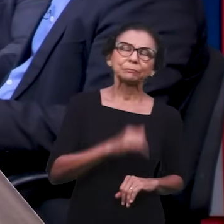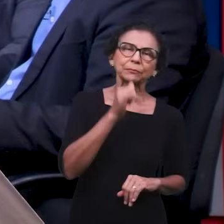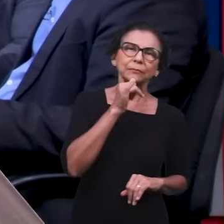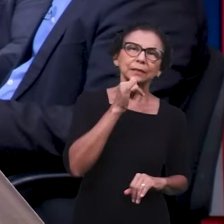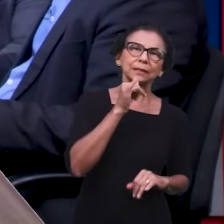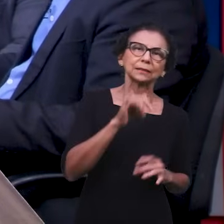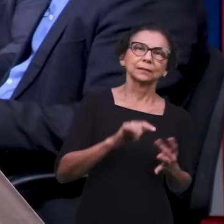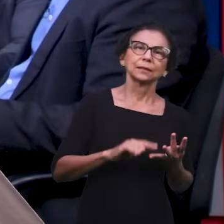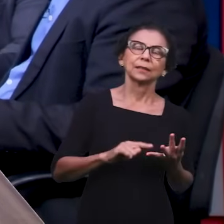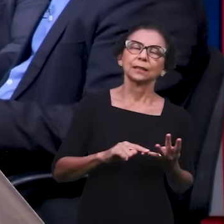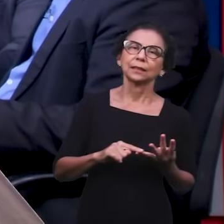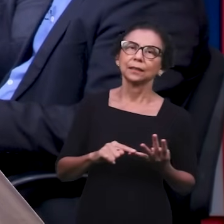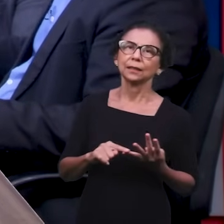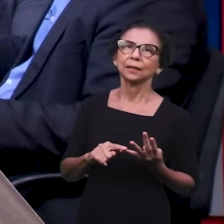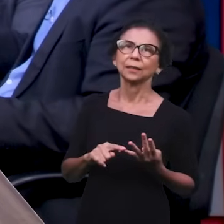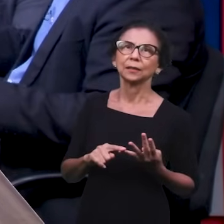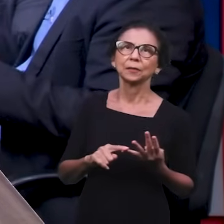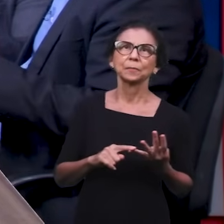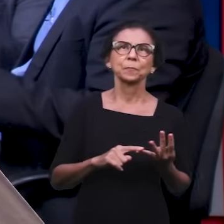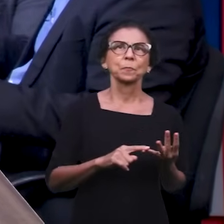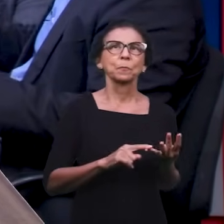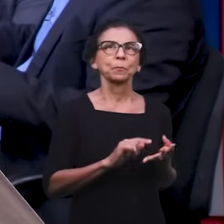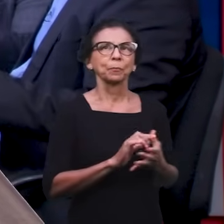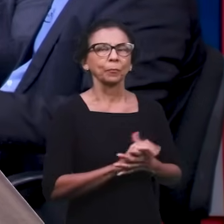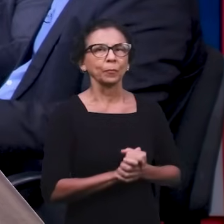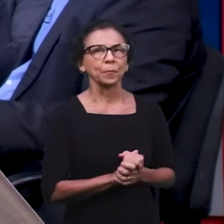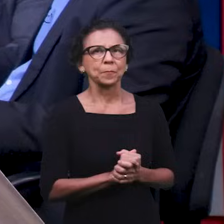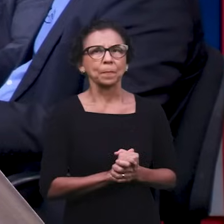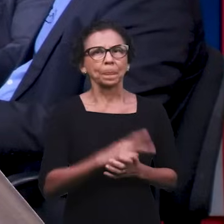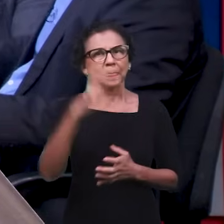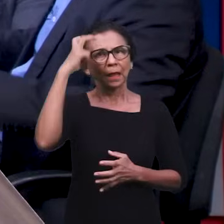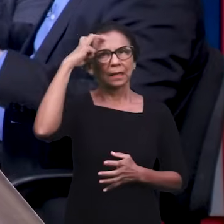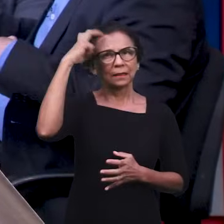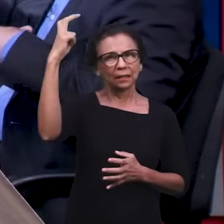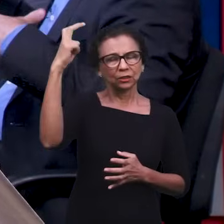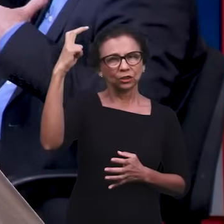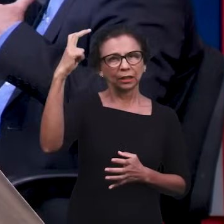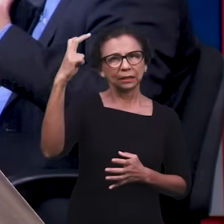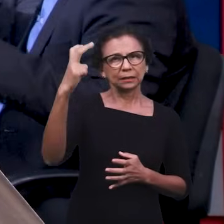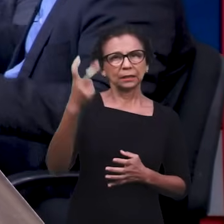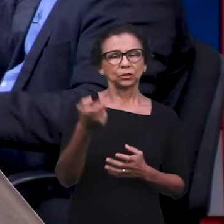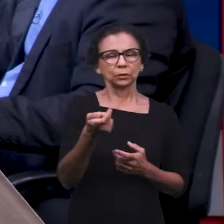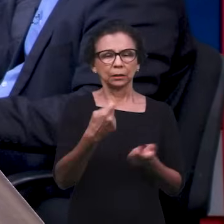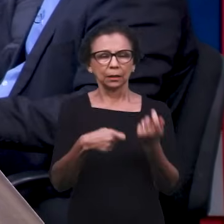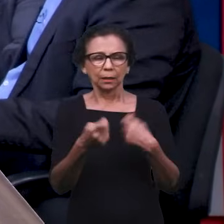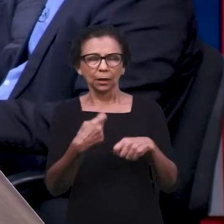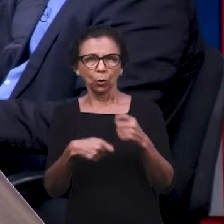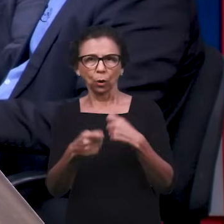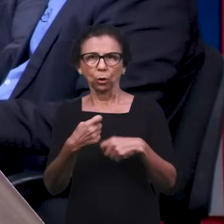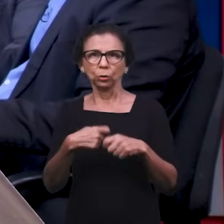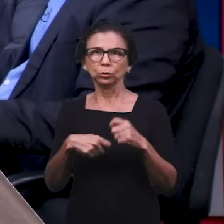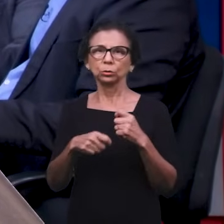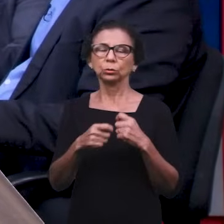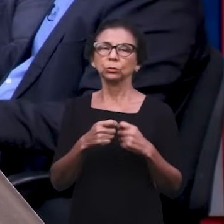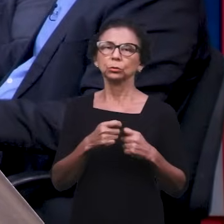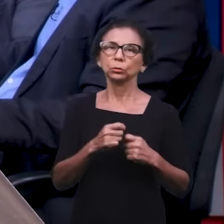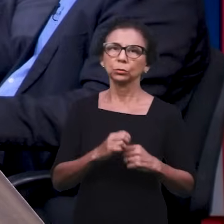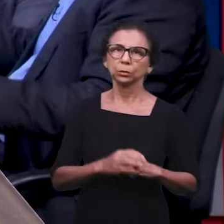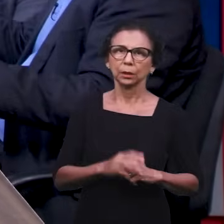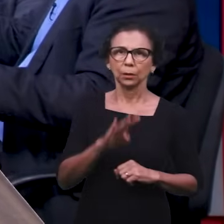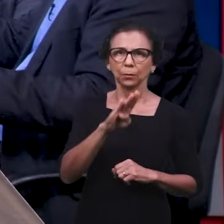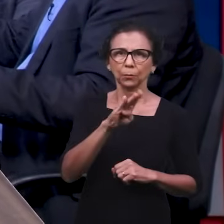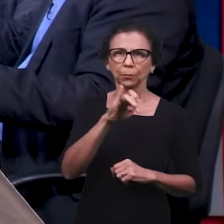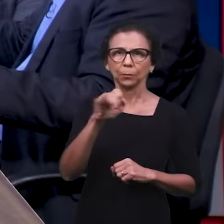Por exemplo, nós falamos do BI, Inteligência de Negócios, que é uma ferramenta excelente